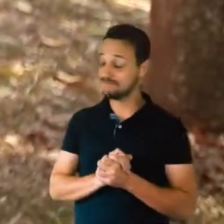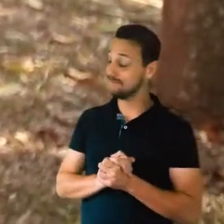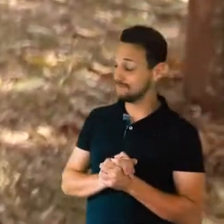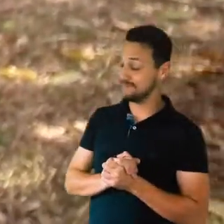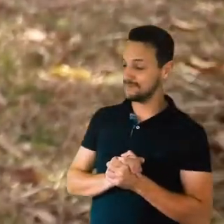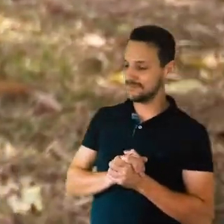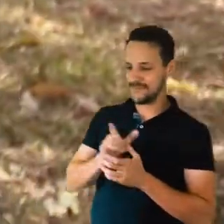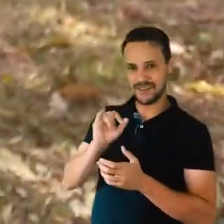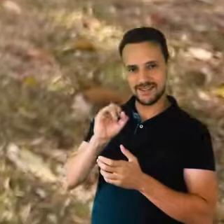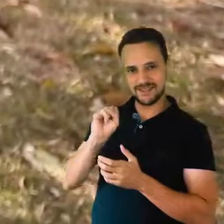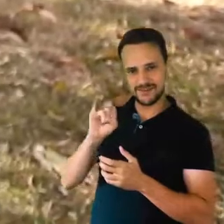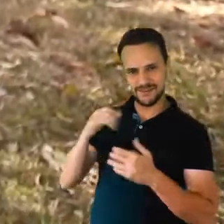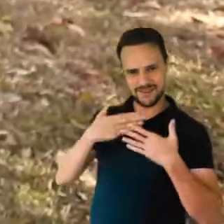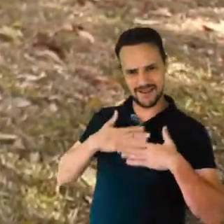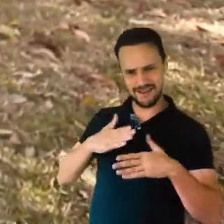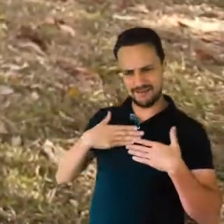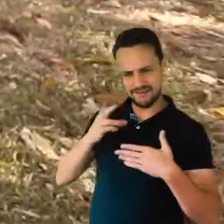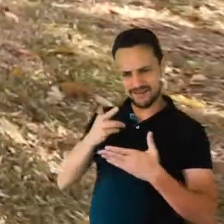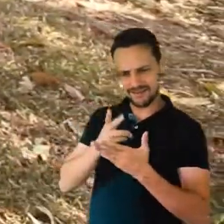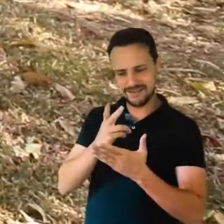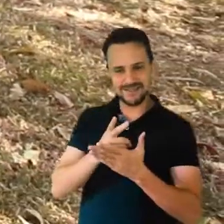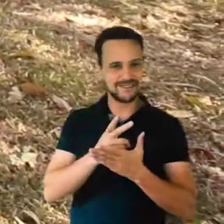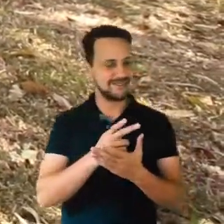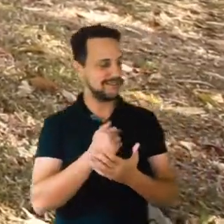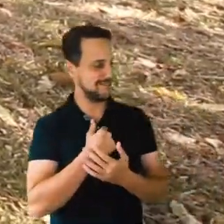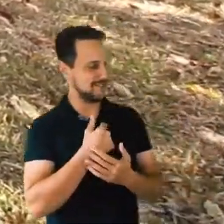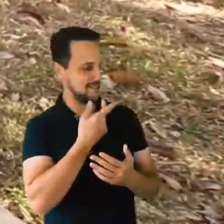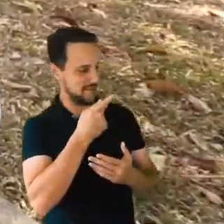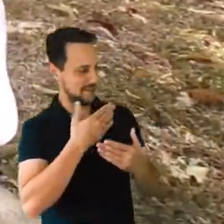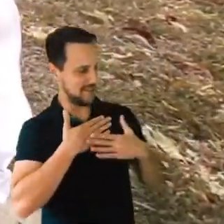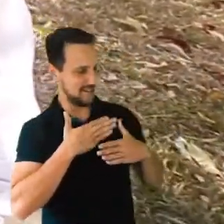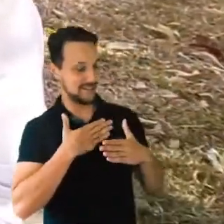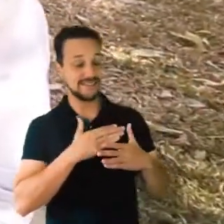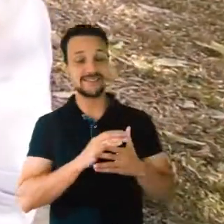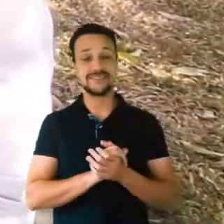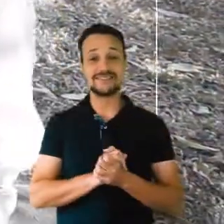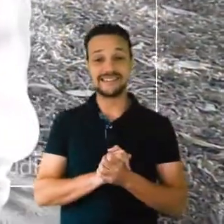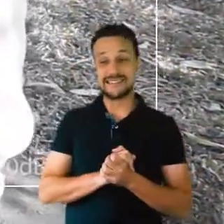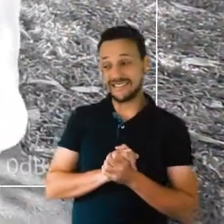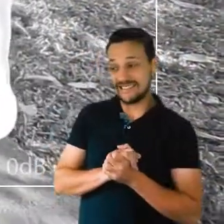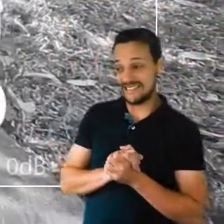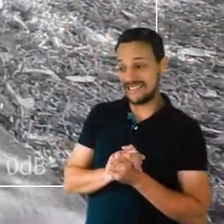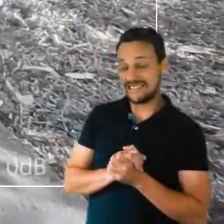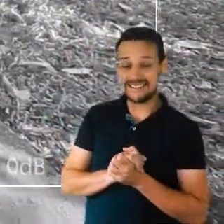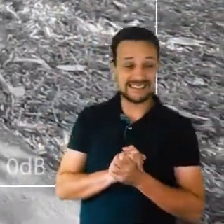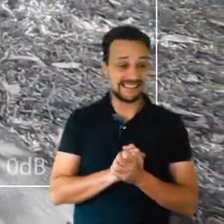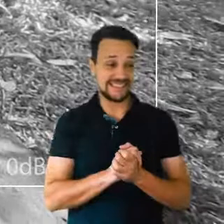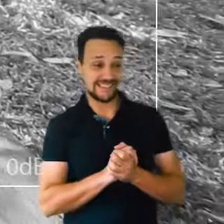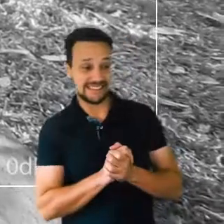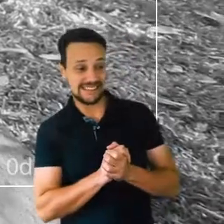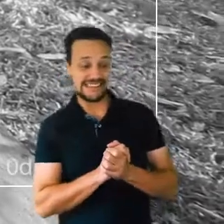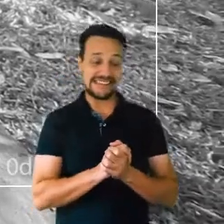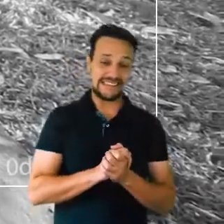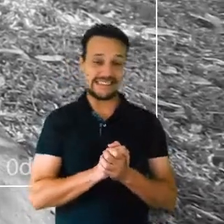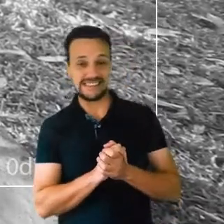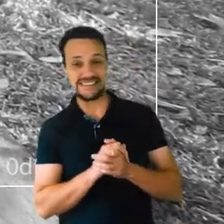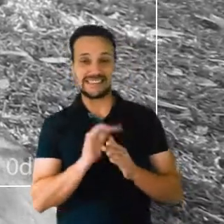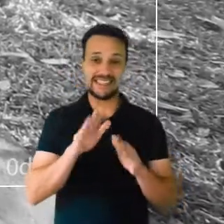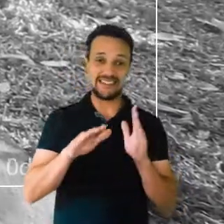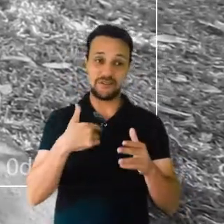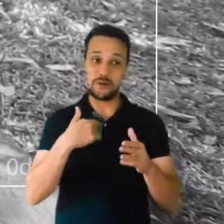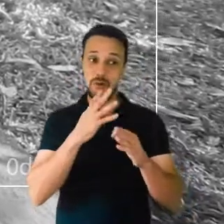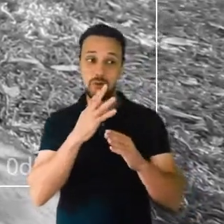E a Isis é sempre tranquila assim mesmo? Fala mansinho? Como é que é? É sempre assim? Isso vai